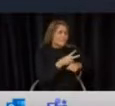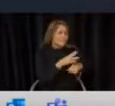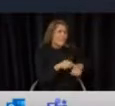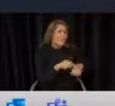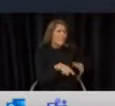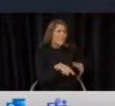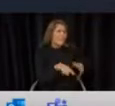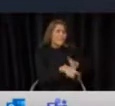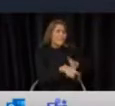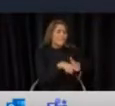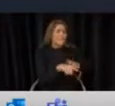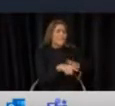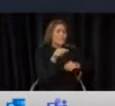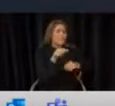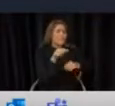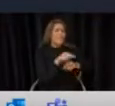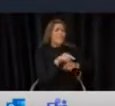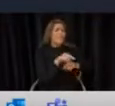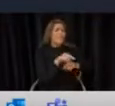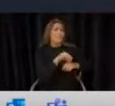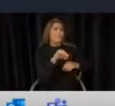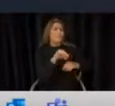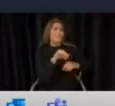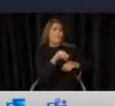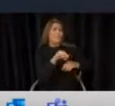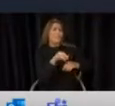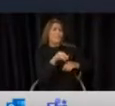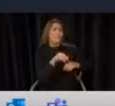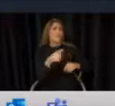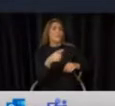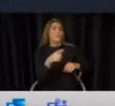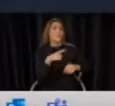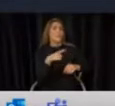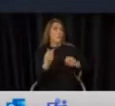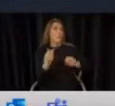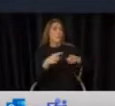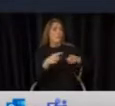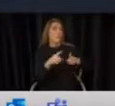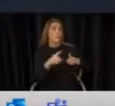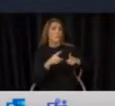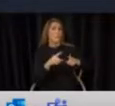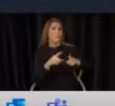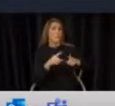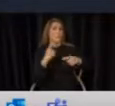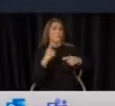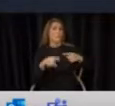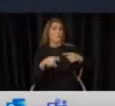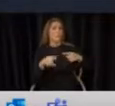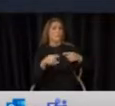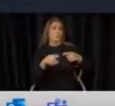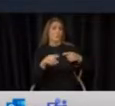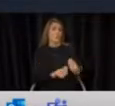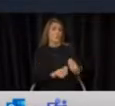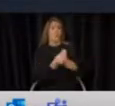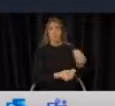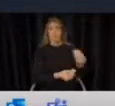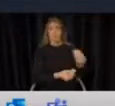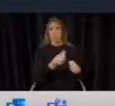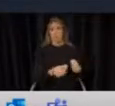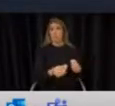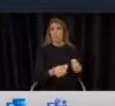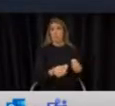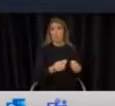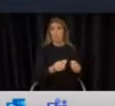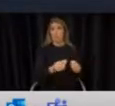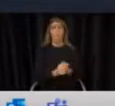alguma contraindicação que está descrita também na legislação. Basicamente, quem não pode ser doadores são